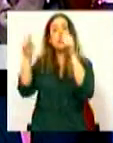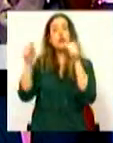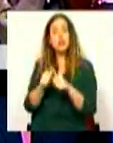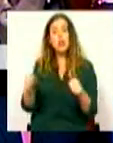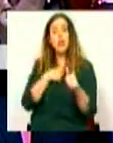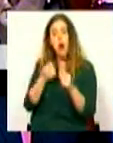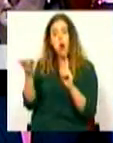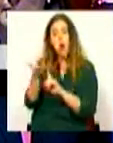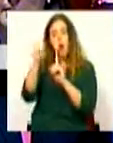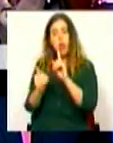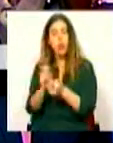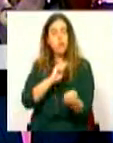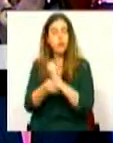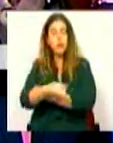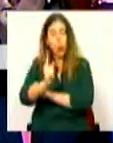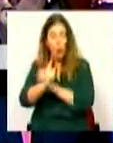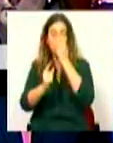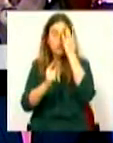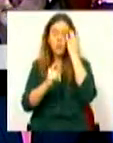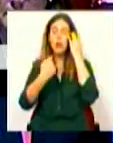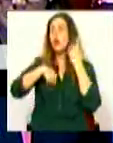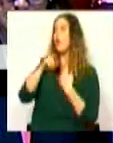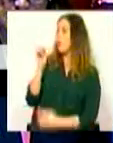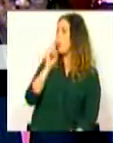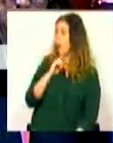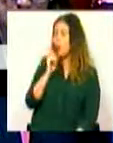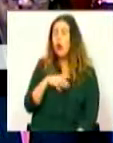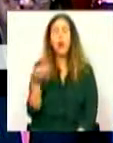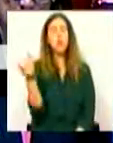de repressão, para que nós possamos ter